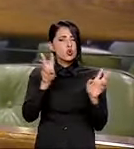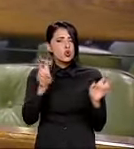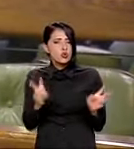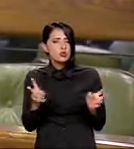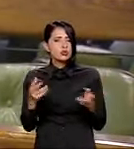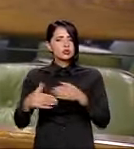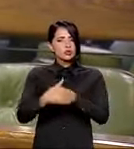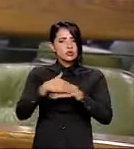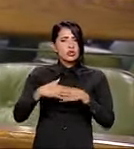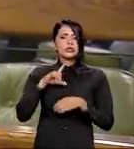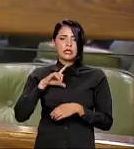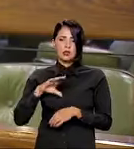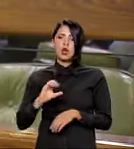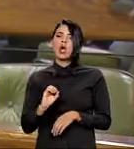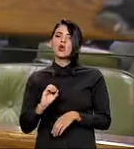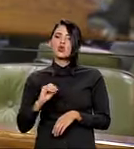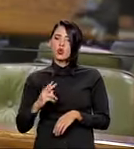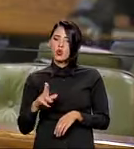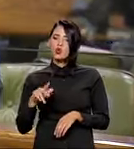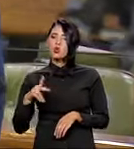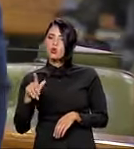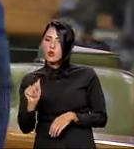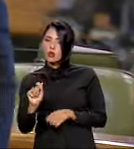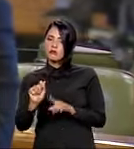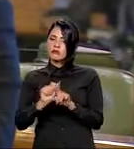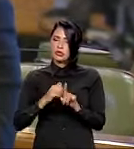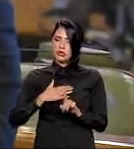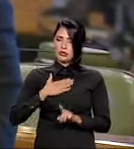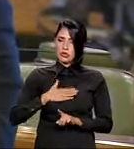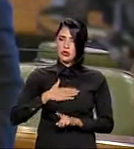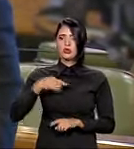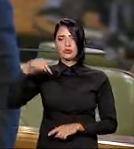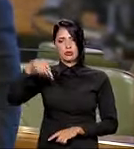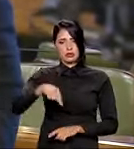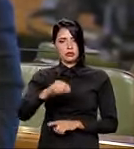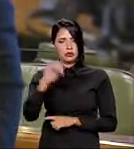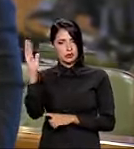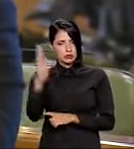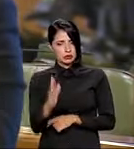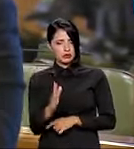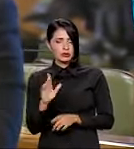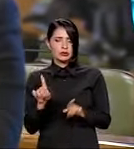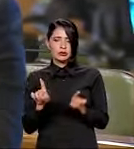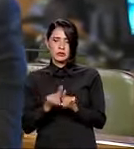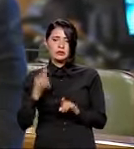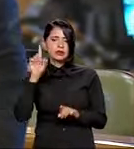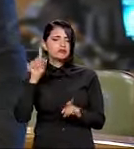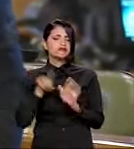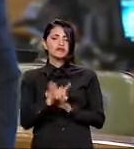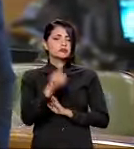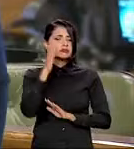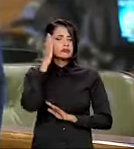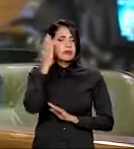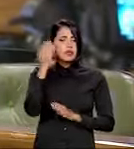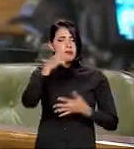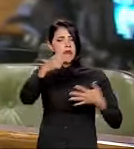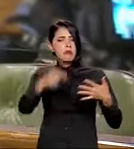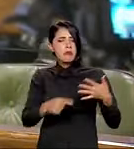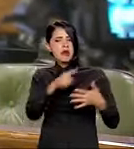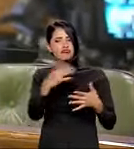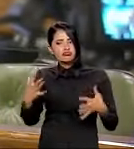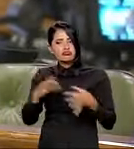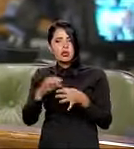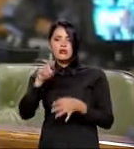uma cúpula convocada para o mês de agosto aqui no Brasil. Também queria saber do senhor quais são os pontos que você elenca